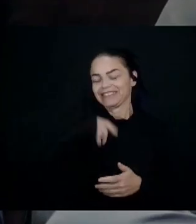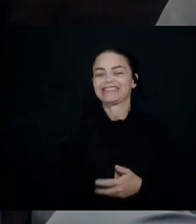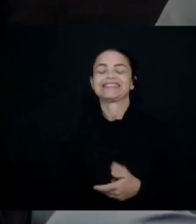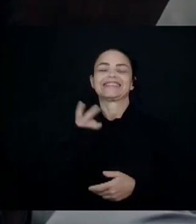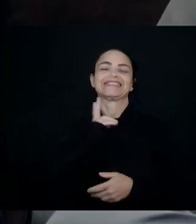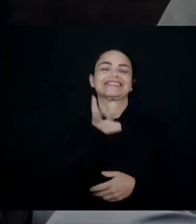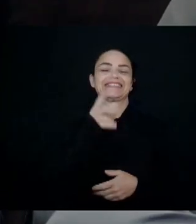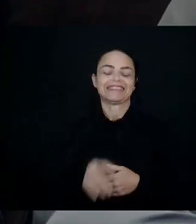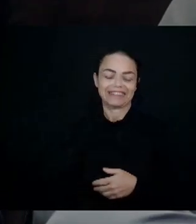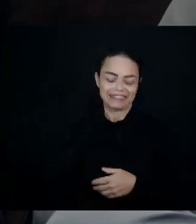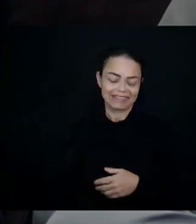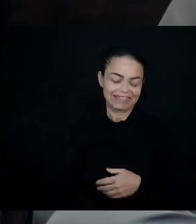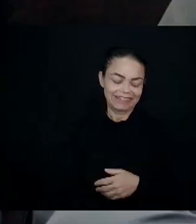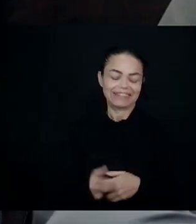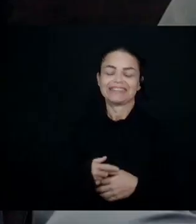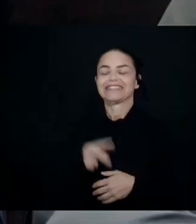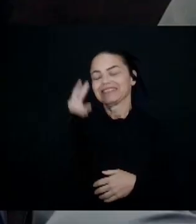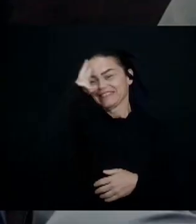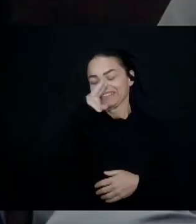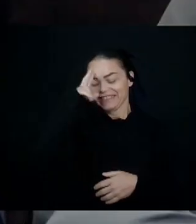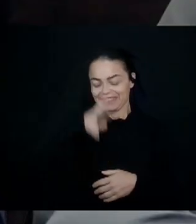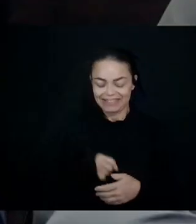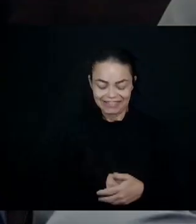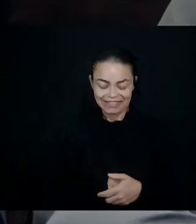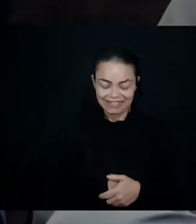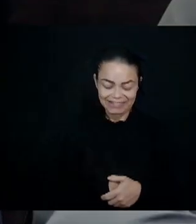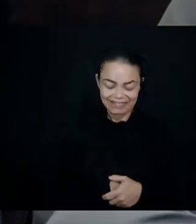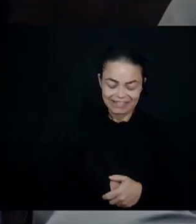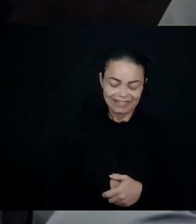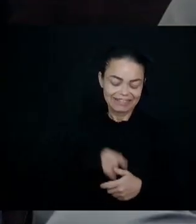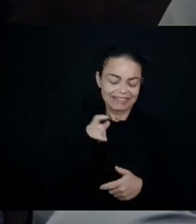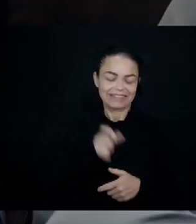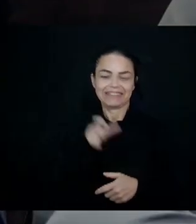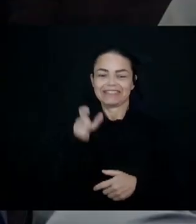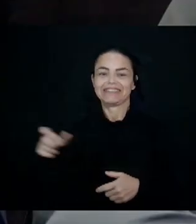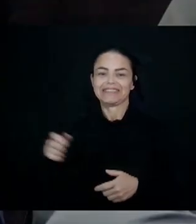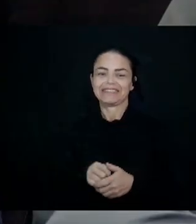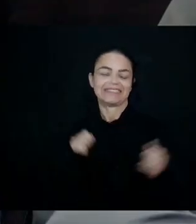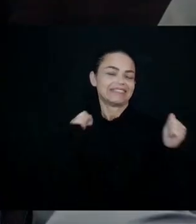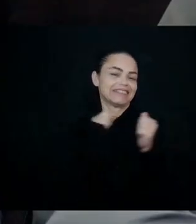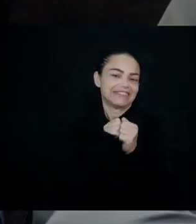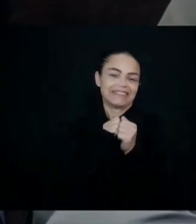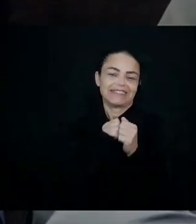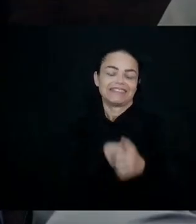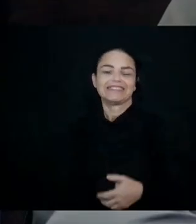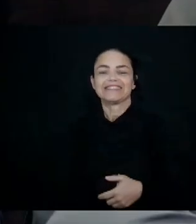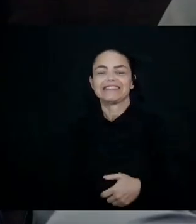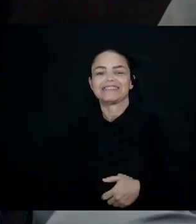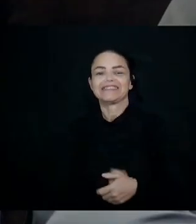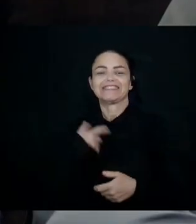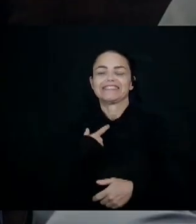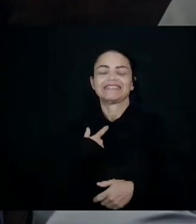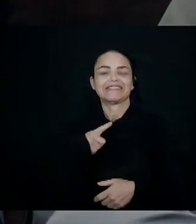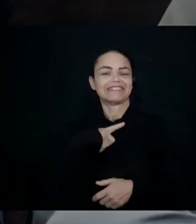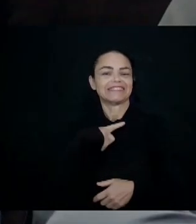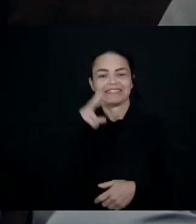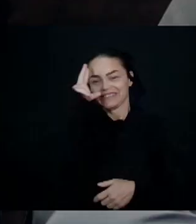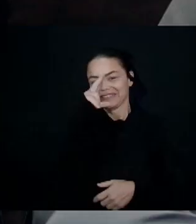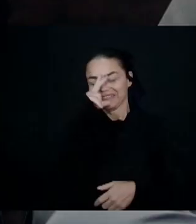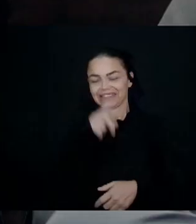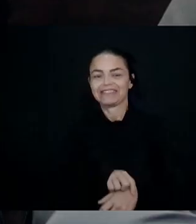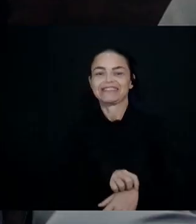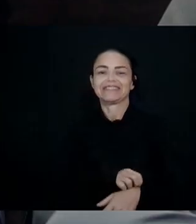Muitas bancas acabam virando memórias, muitas pessoas que passaram junto com você, que nem eu tinha muitas lembranças do meu pai